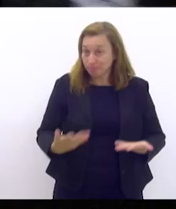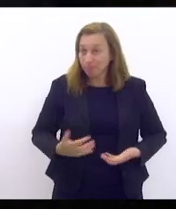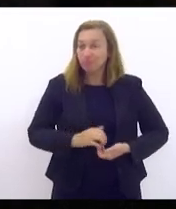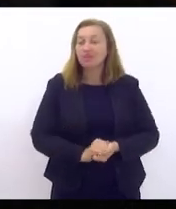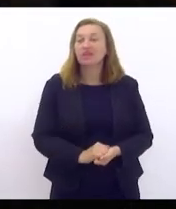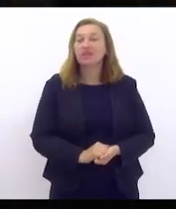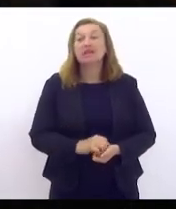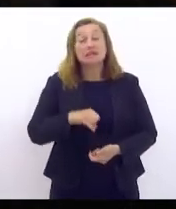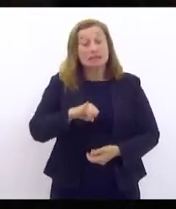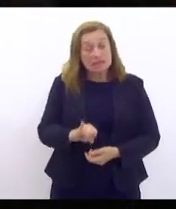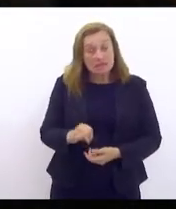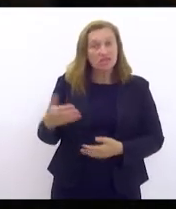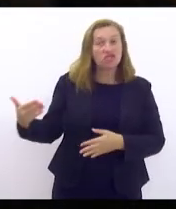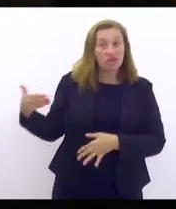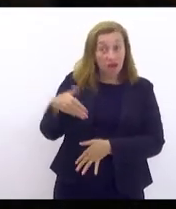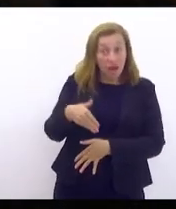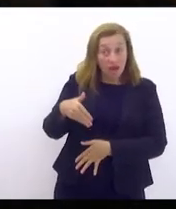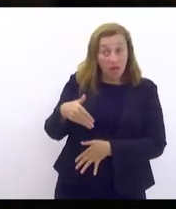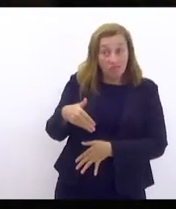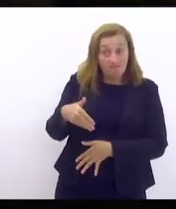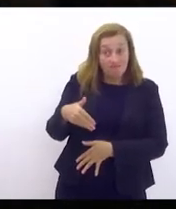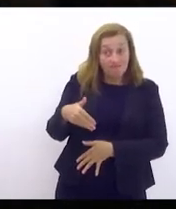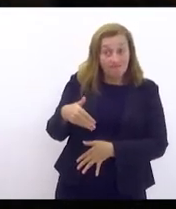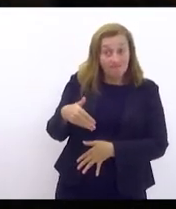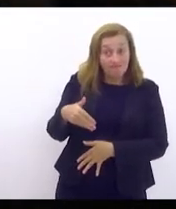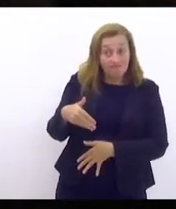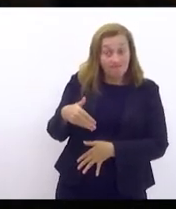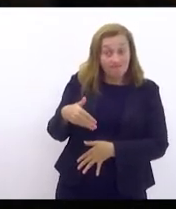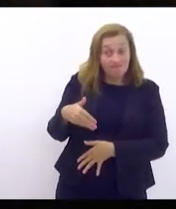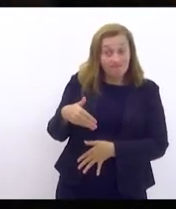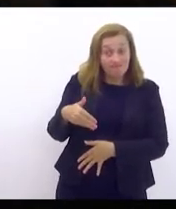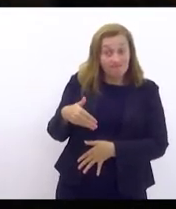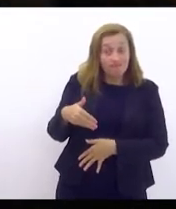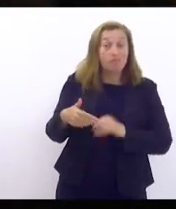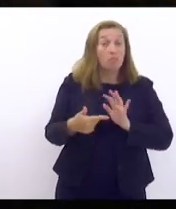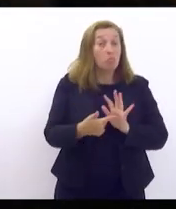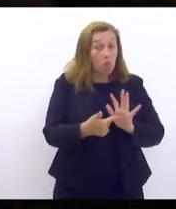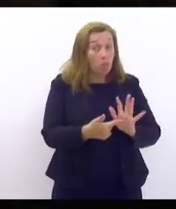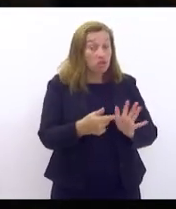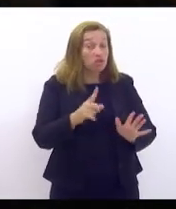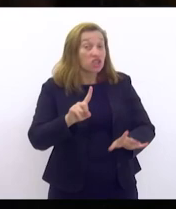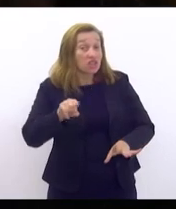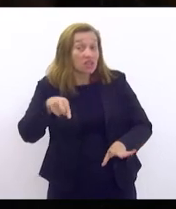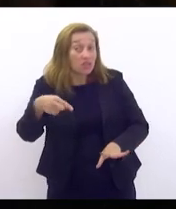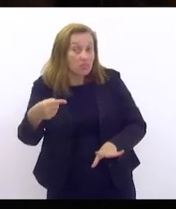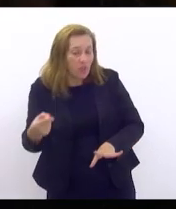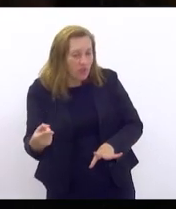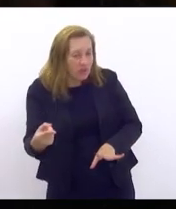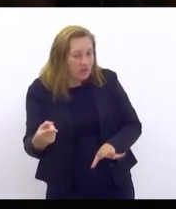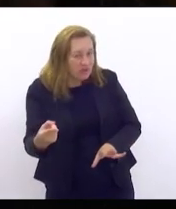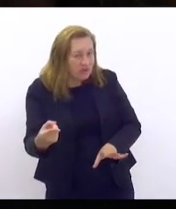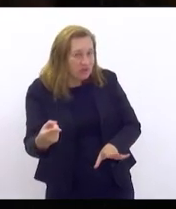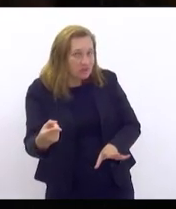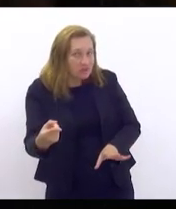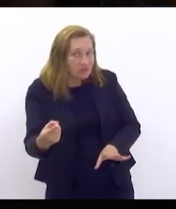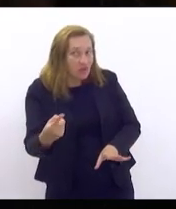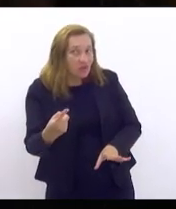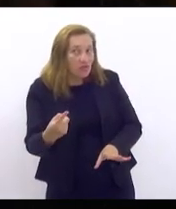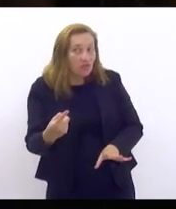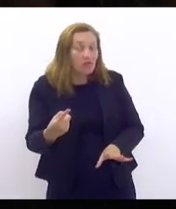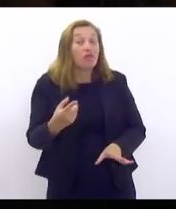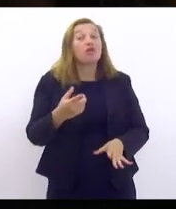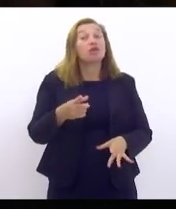se isso vai chegar é sinal que logo em seguida nós vamos